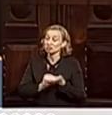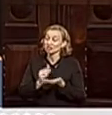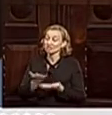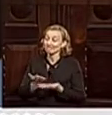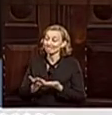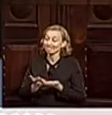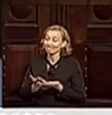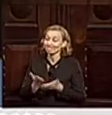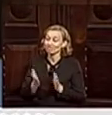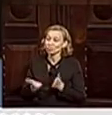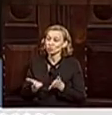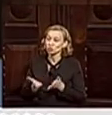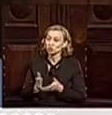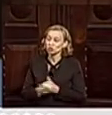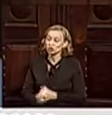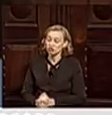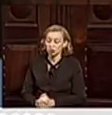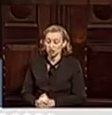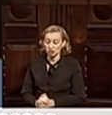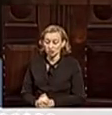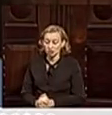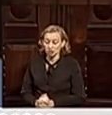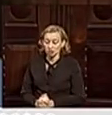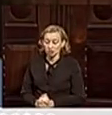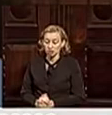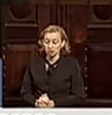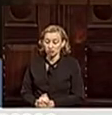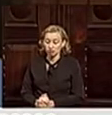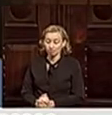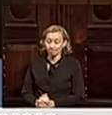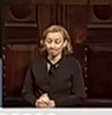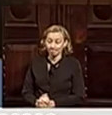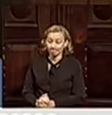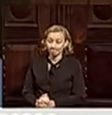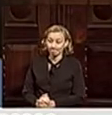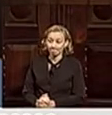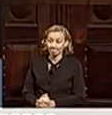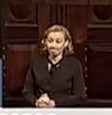Hoje eu destaquei aqui durante a sessão